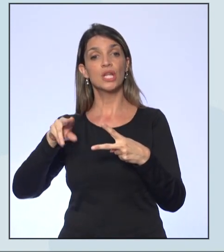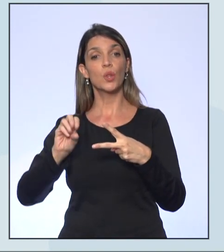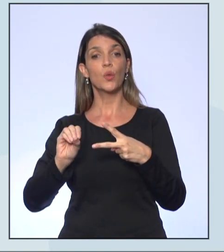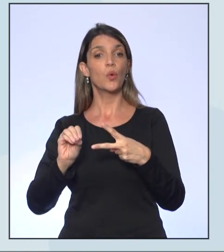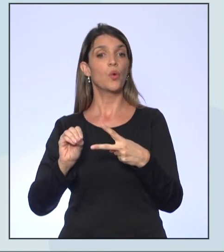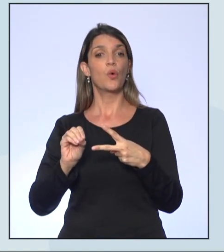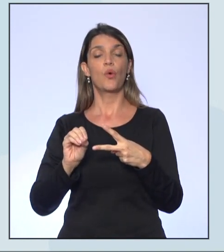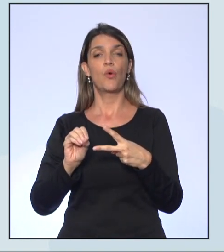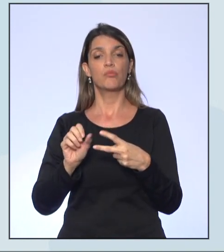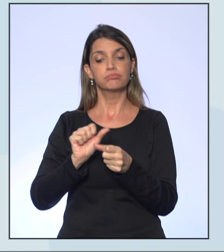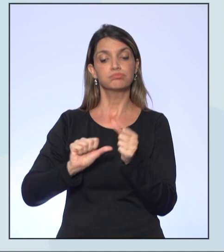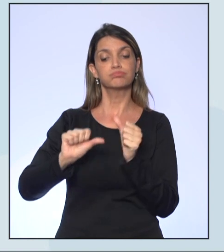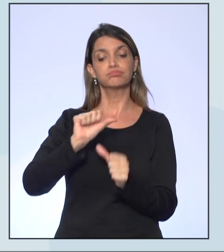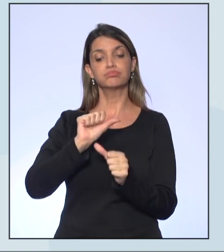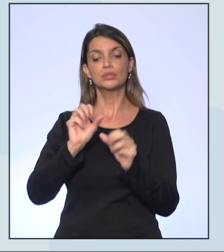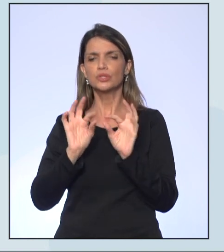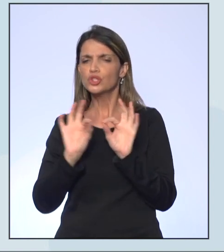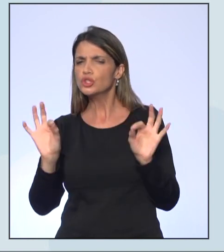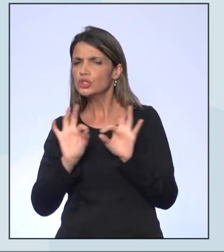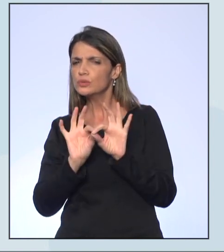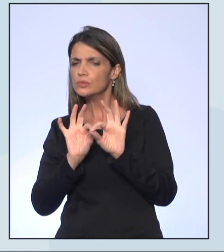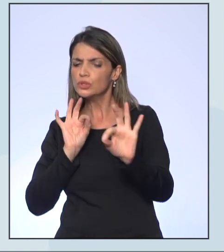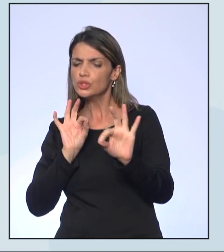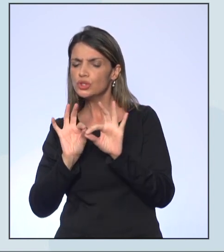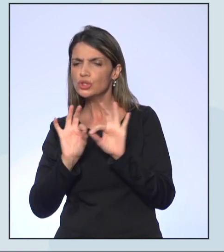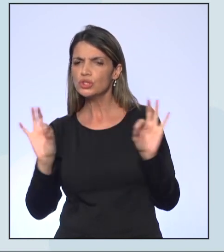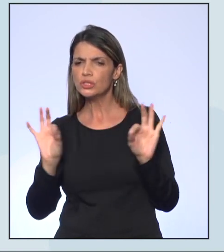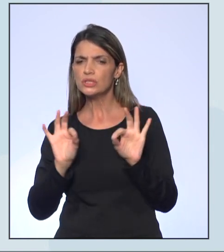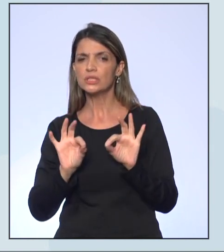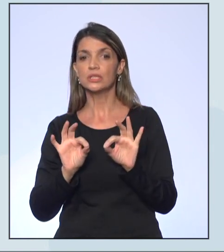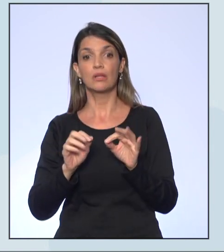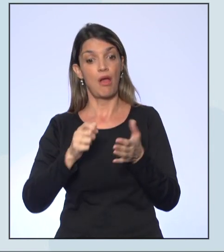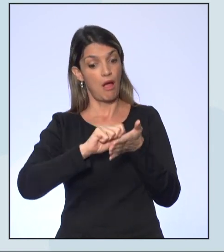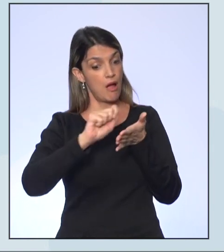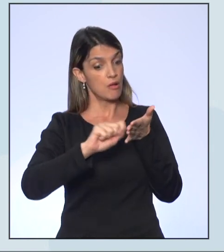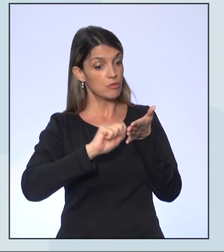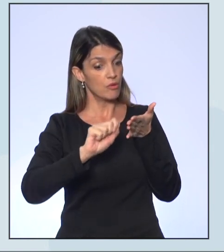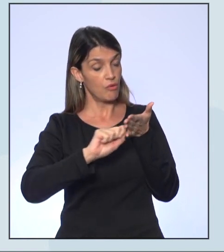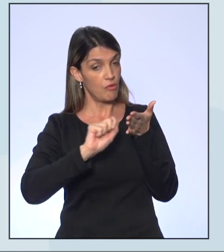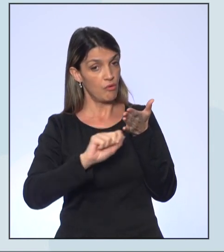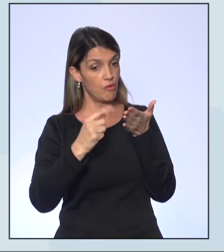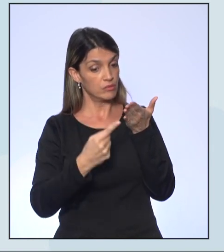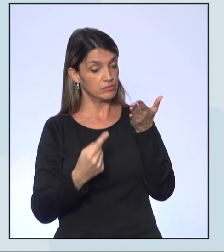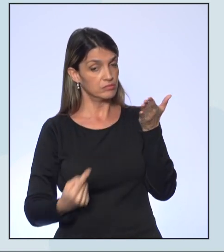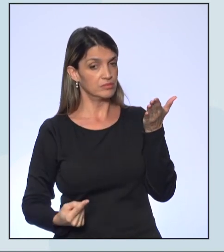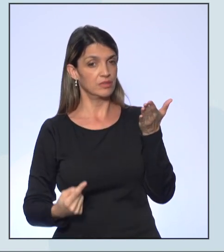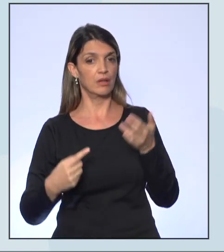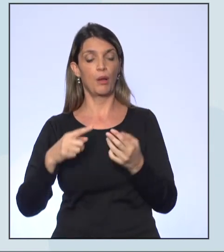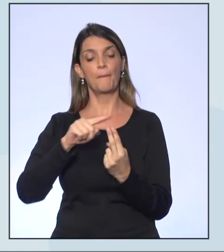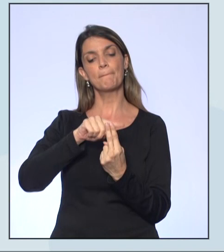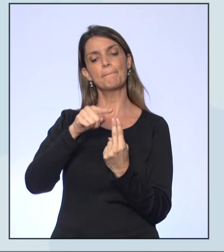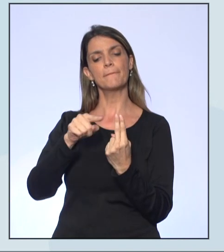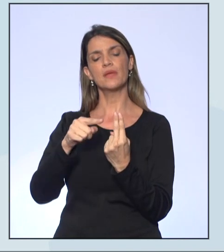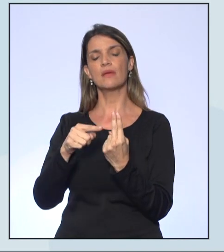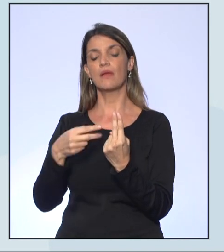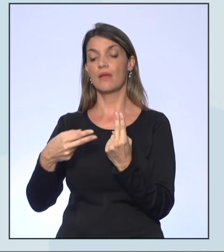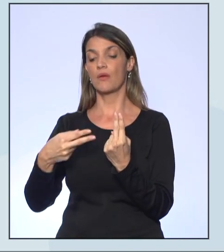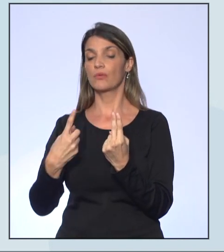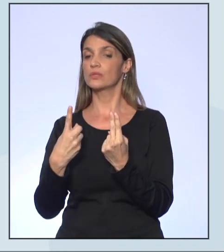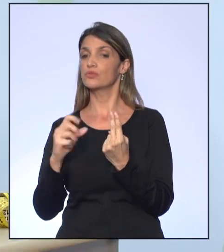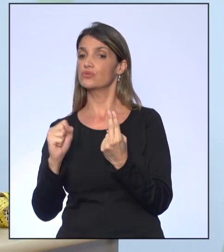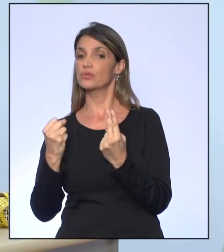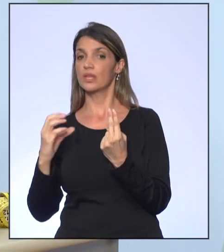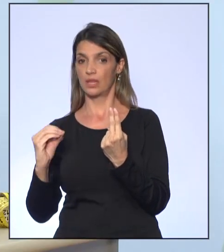converter algumas medidas, né? A ideia, por favor, anotem no caderno de vocês, π é igual a 180, então